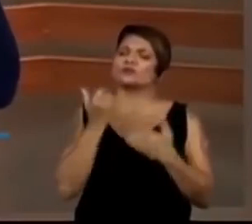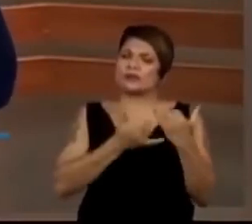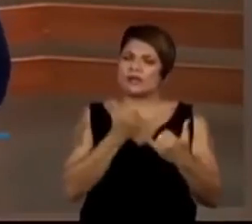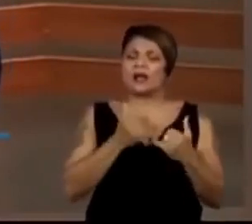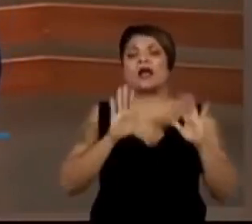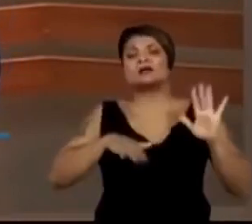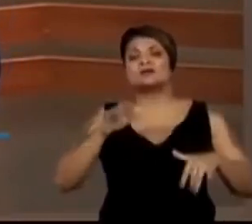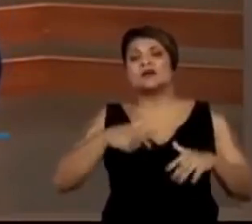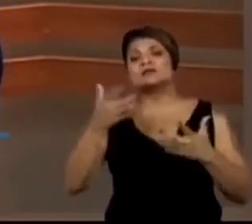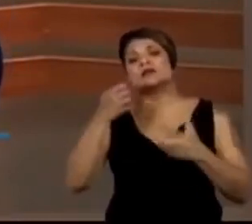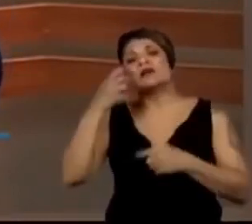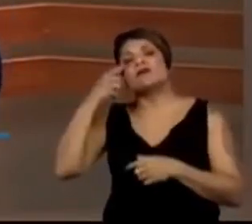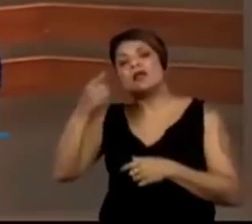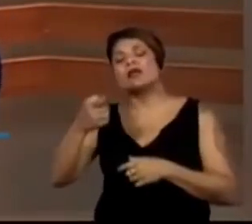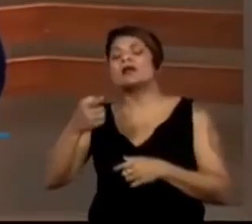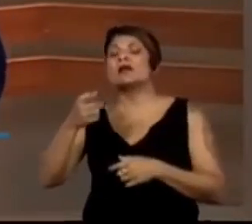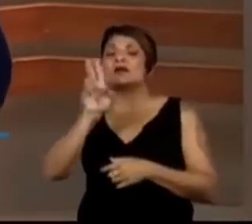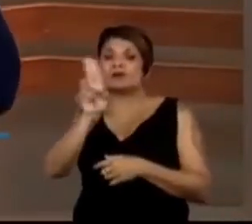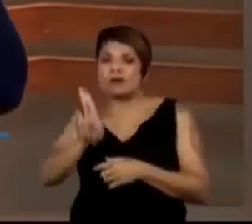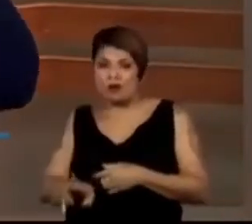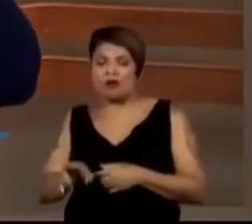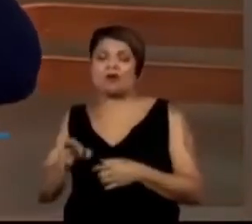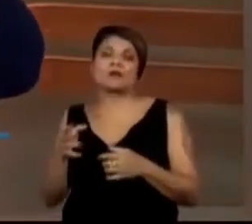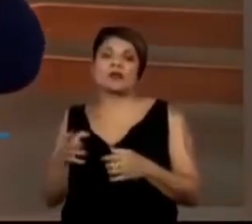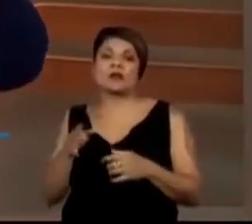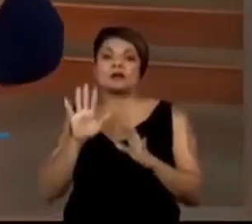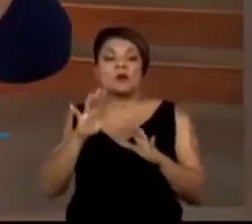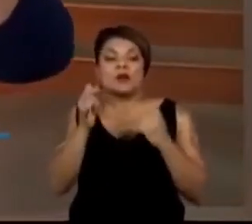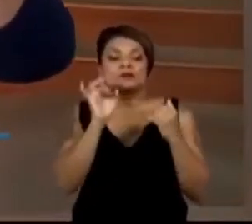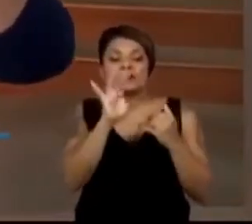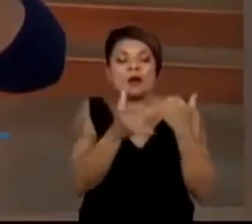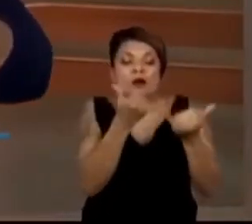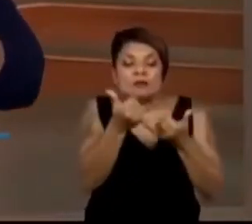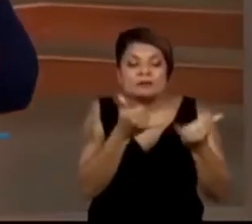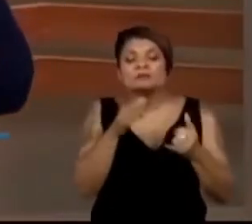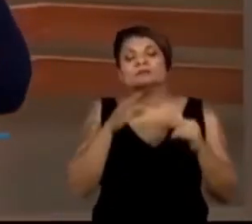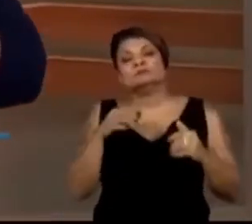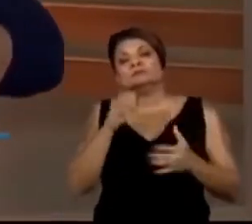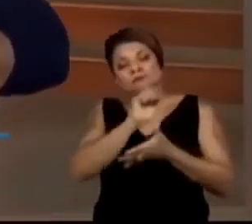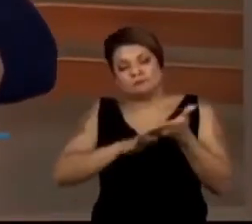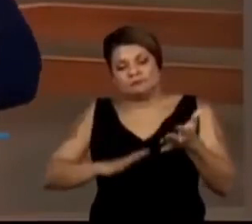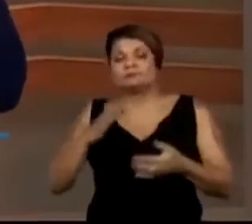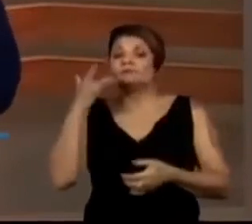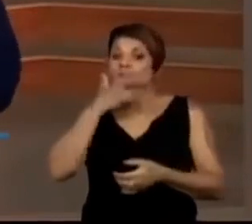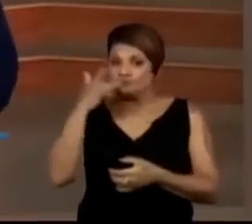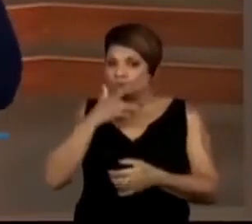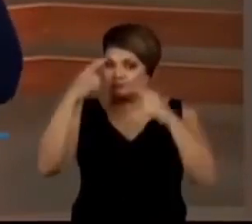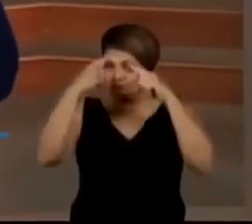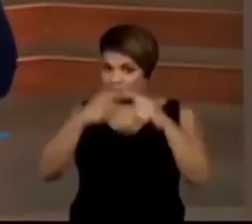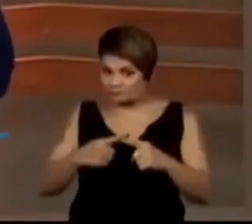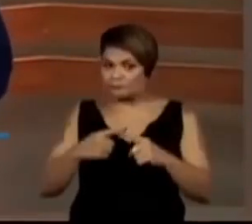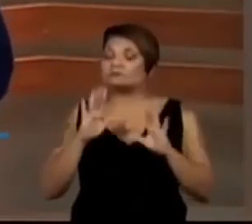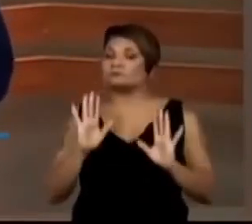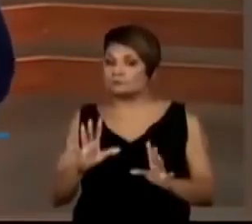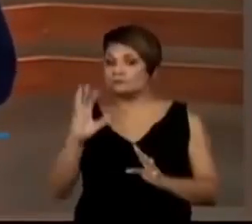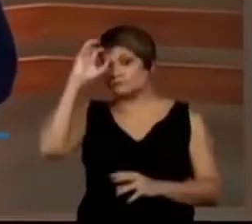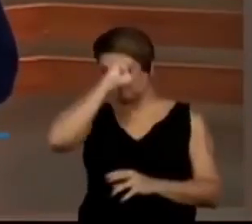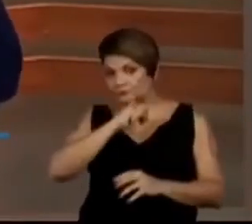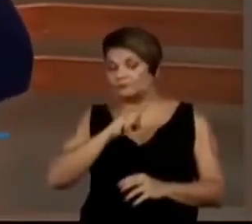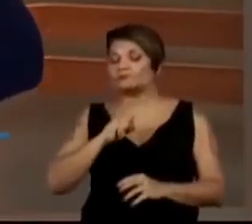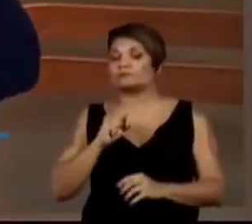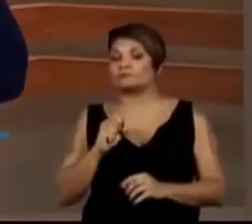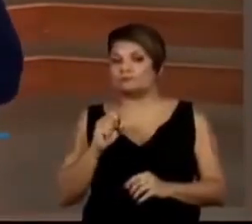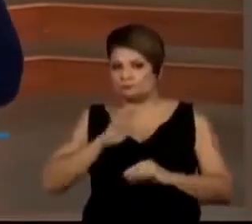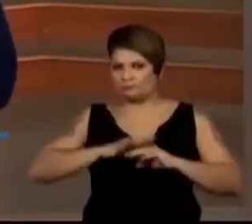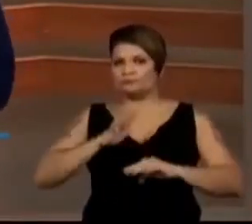nome do aluno, e não é só pelo brincar. É tornar a atividade mais gostosa dentro de uma competição, mas aprendendo a matemática.